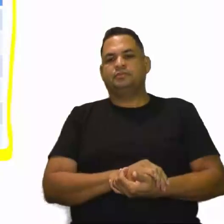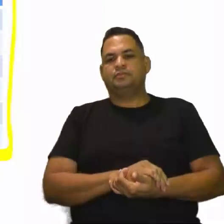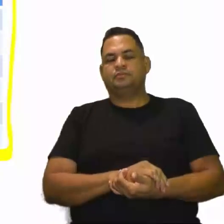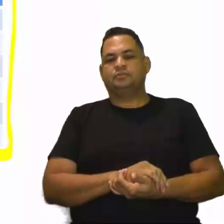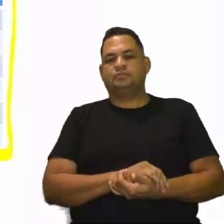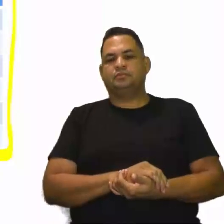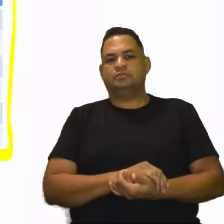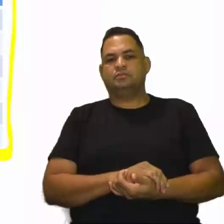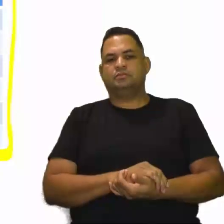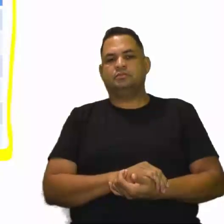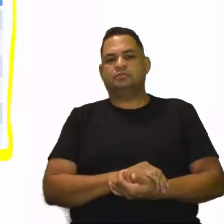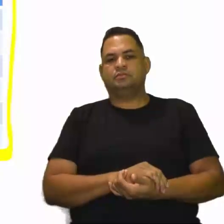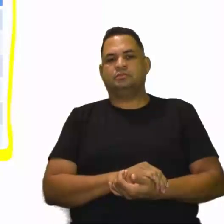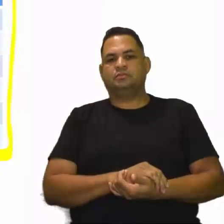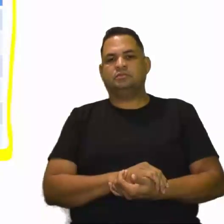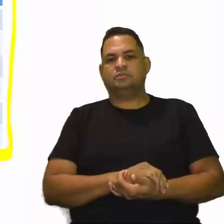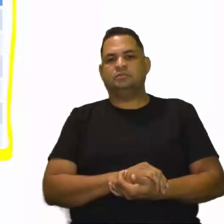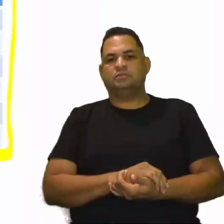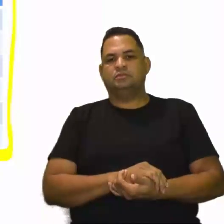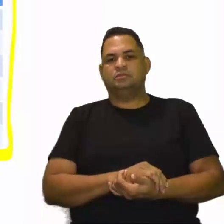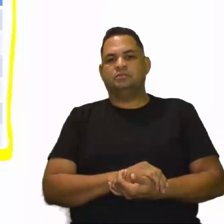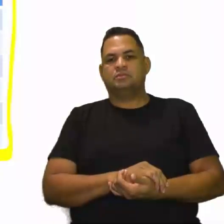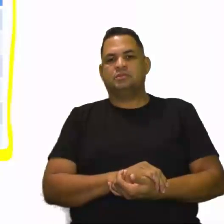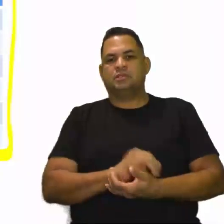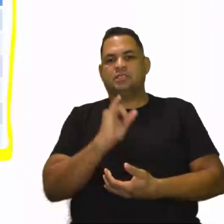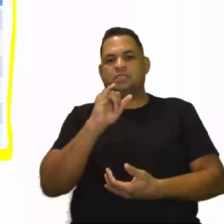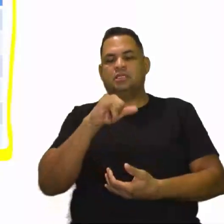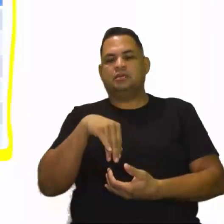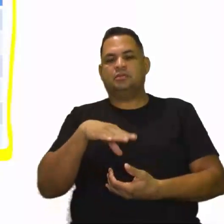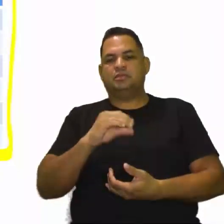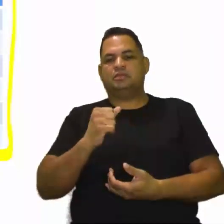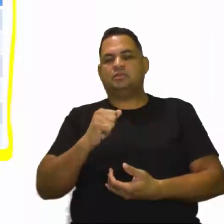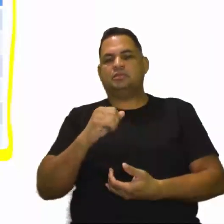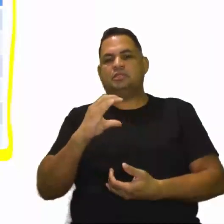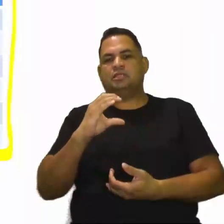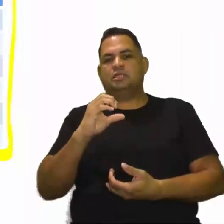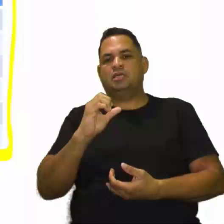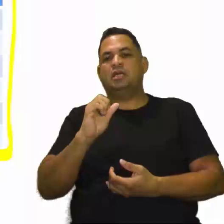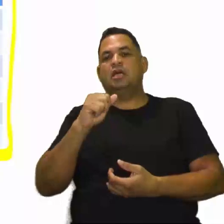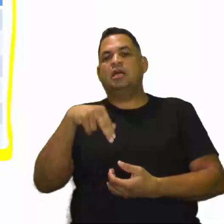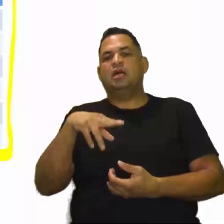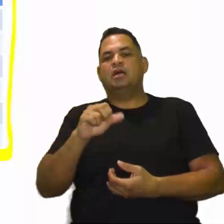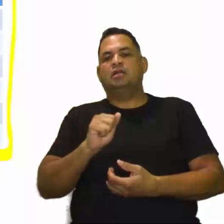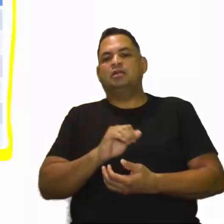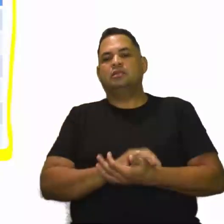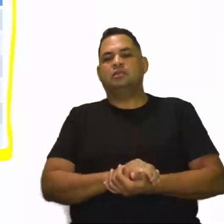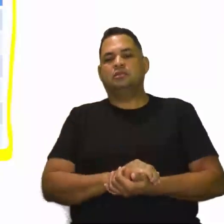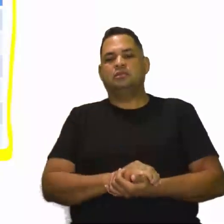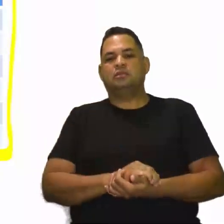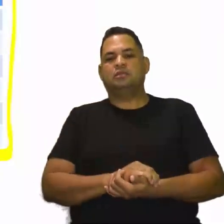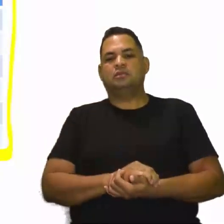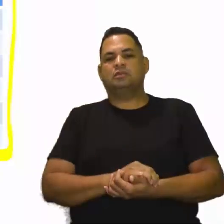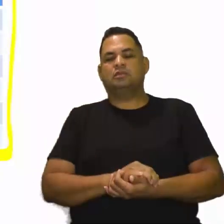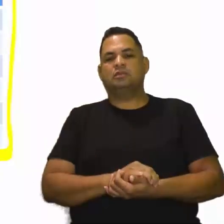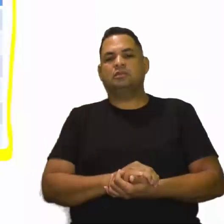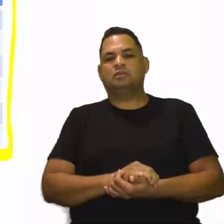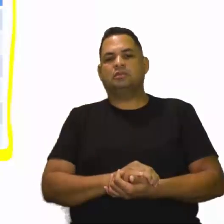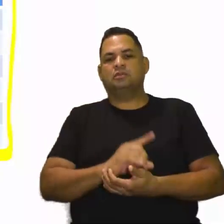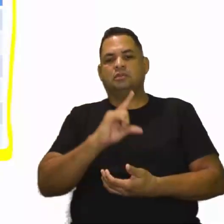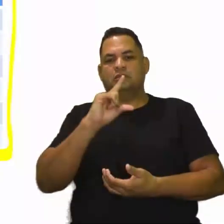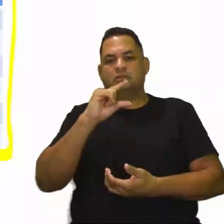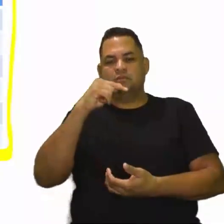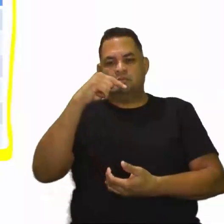Paulo. E o IMC da Ana, 17,9. Aonde que ele entra na tabela? Menor